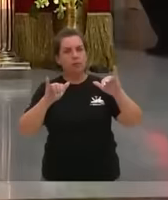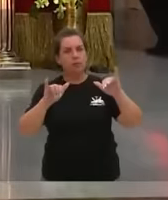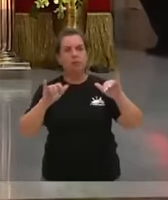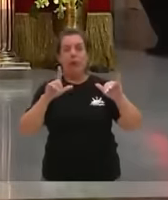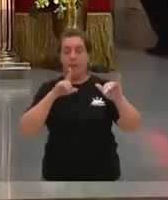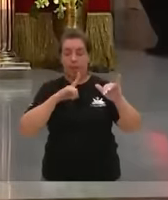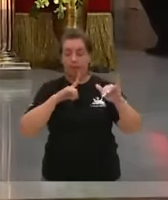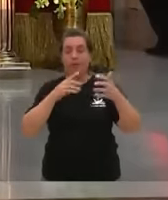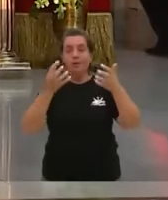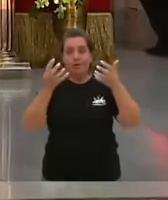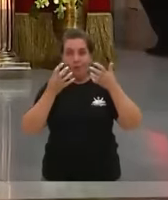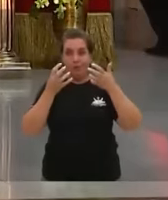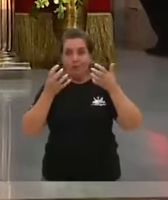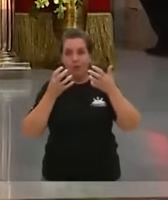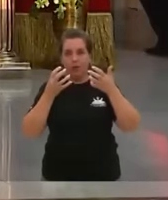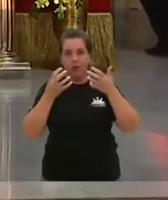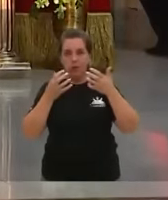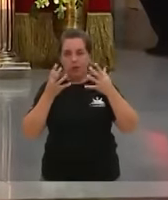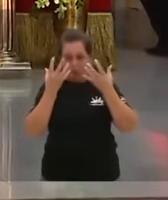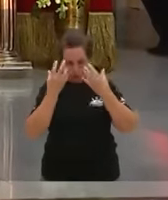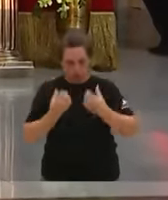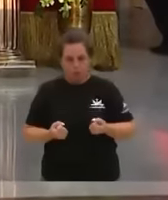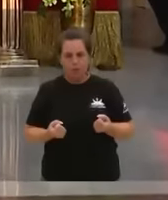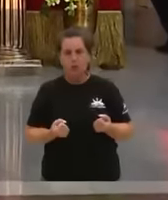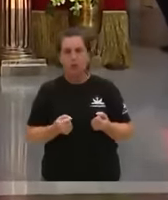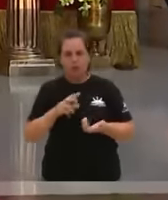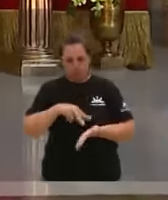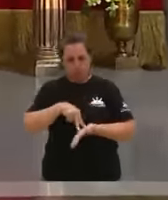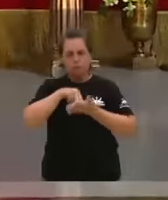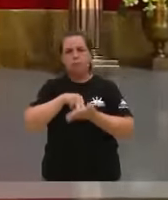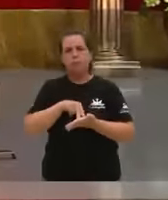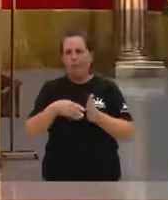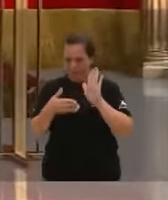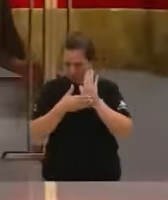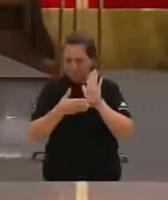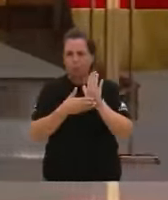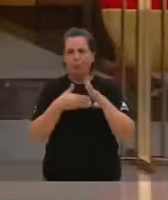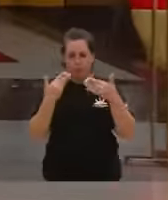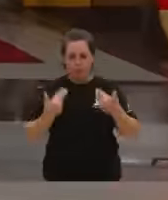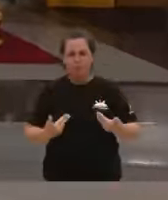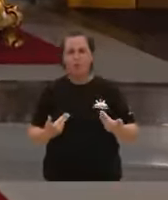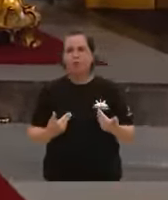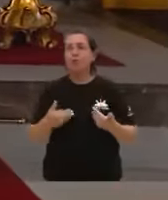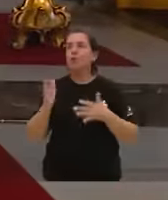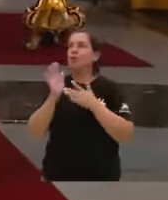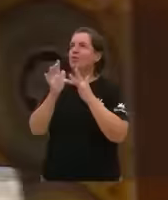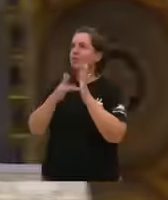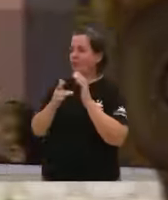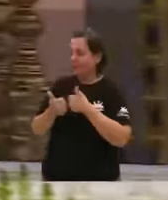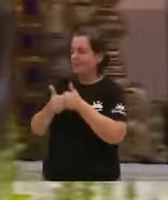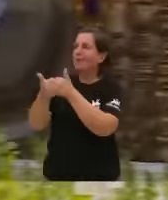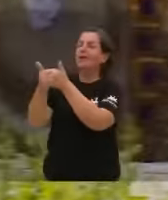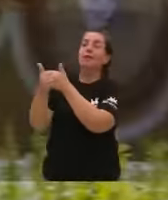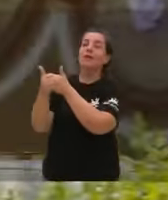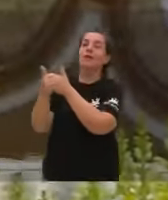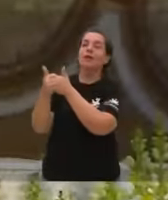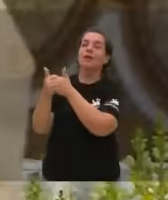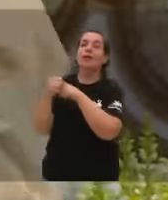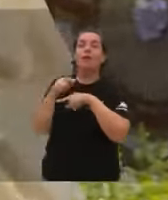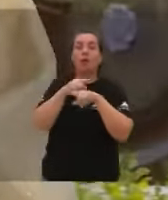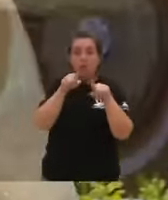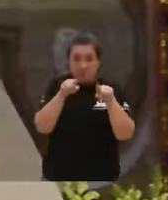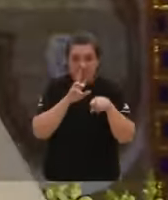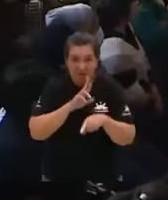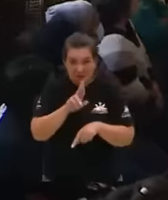ter, assumir o firme propósito de seguir Jesus Cristo. Você disse